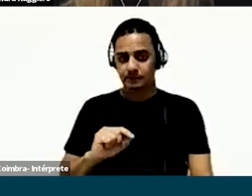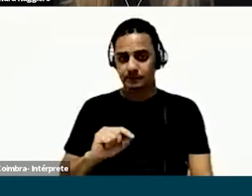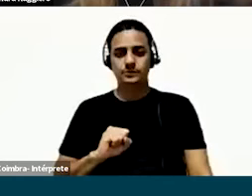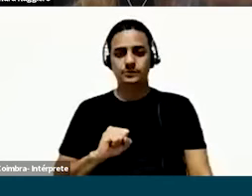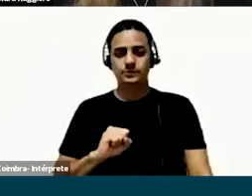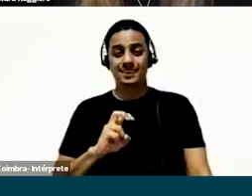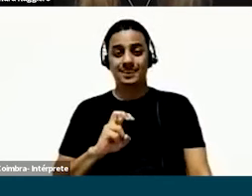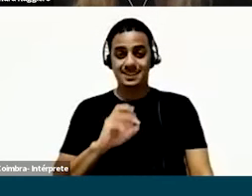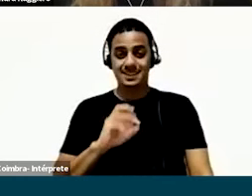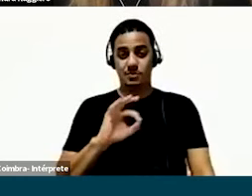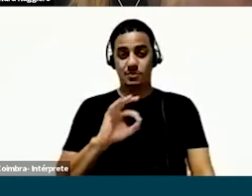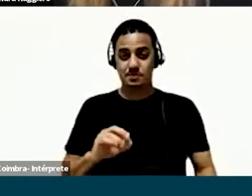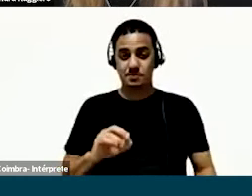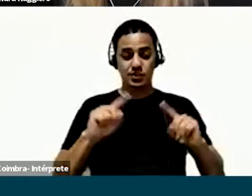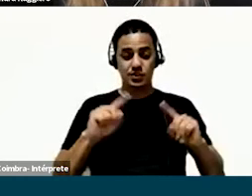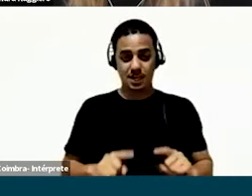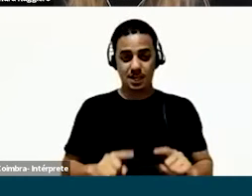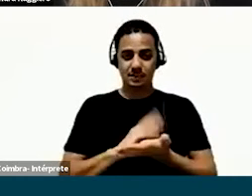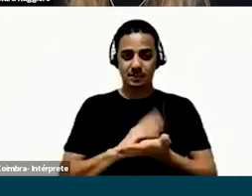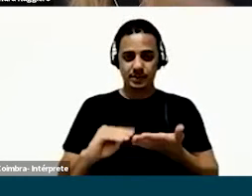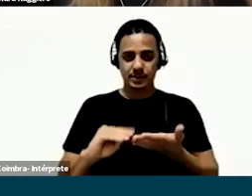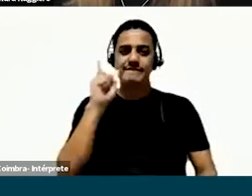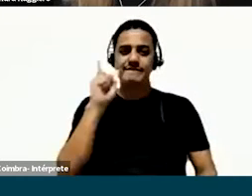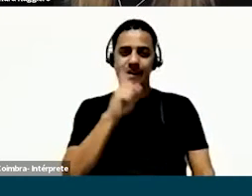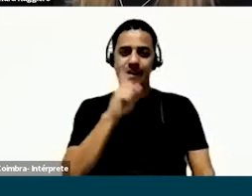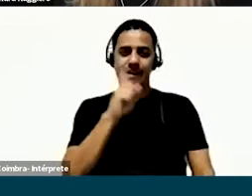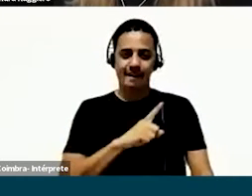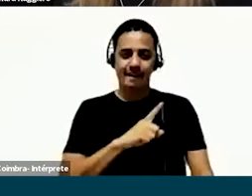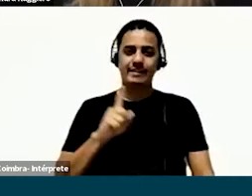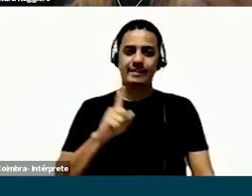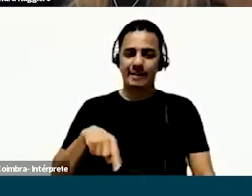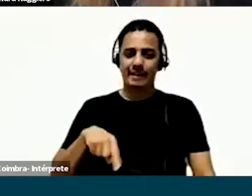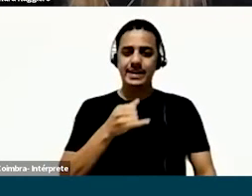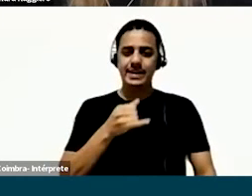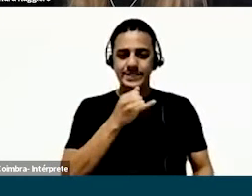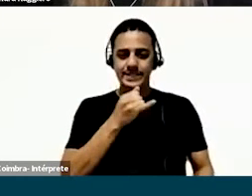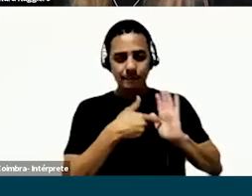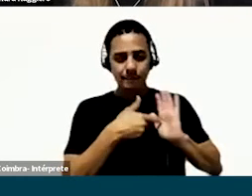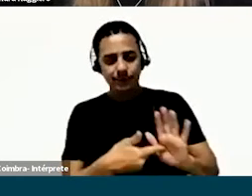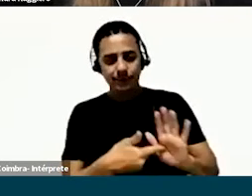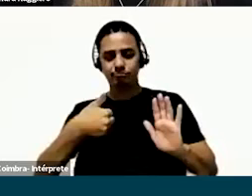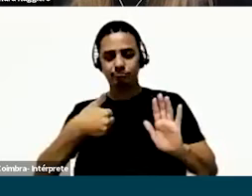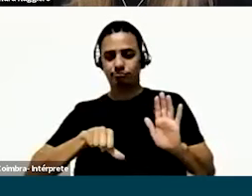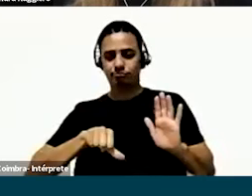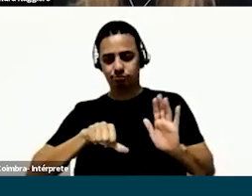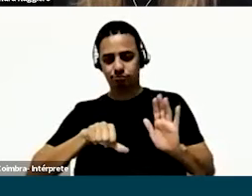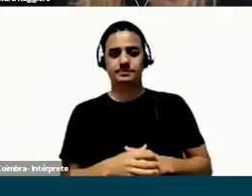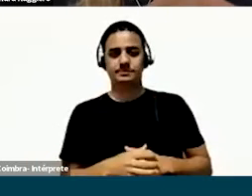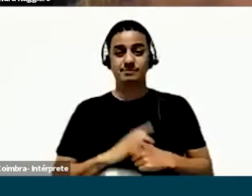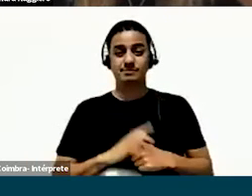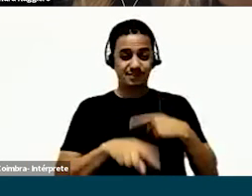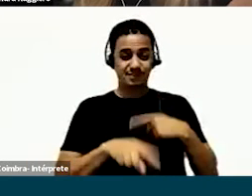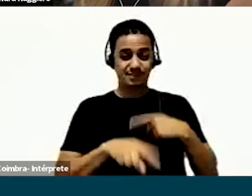que 85% dos projetos de dados falham e são cases de insucesso. E